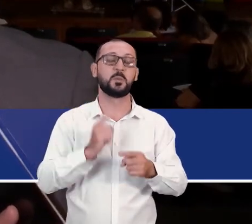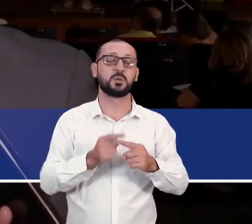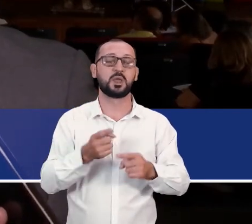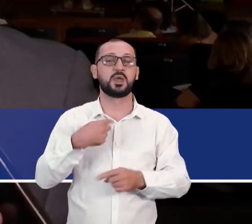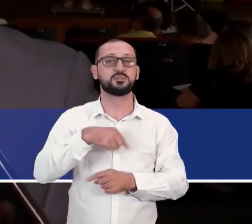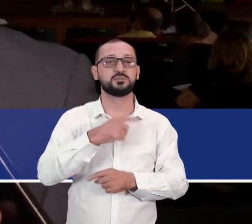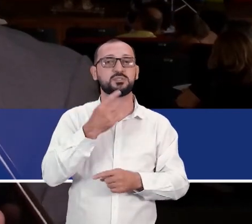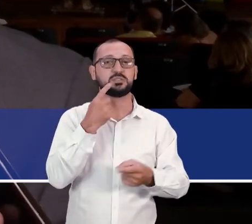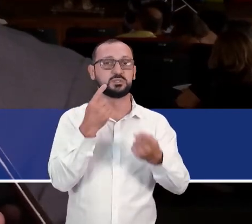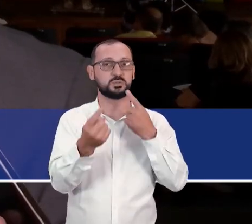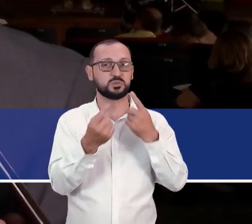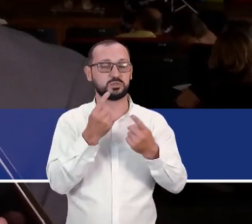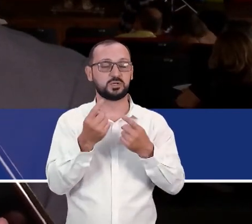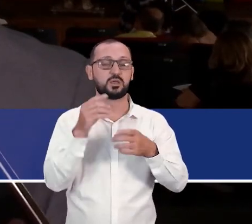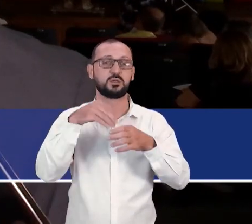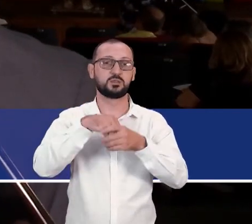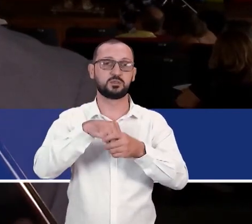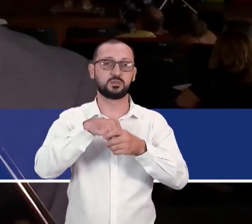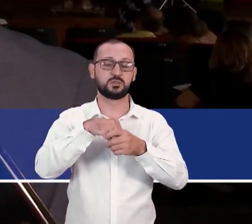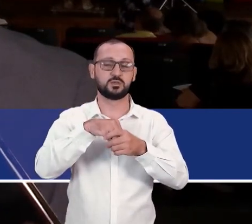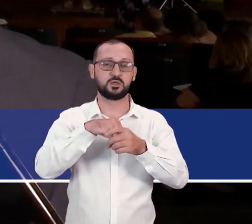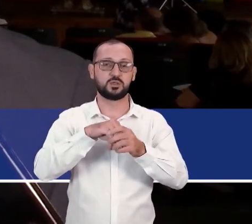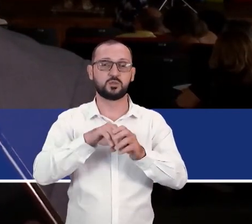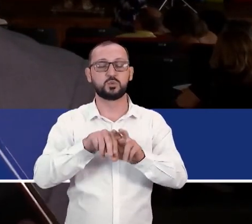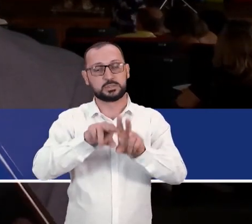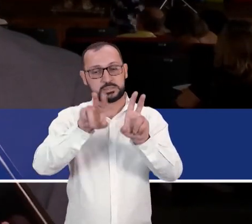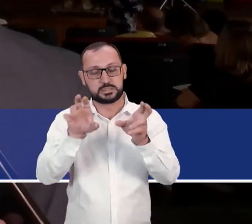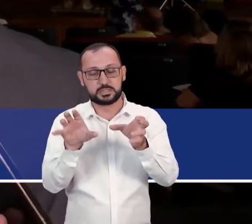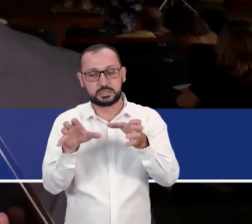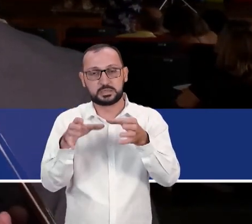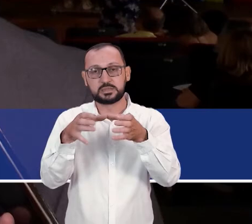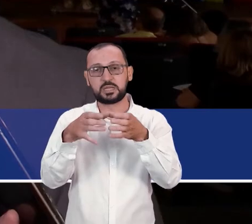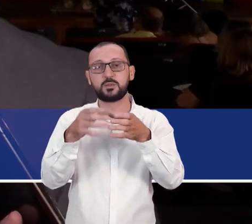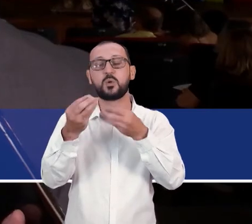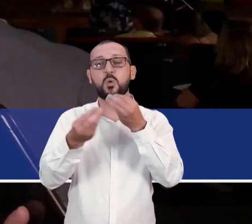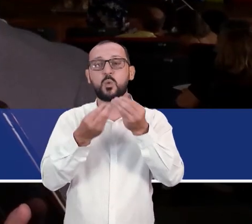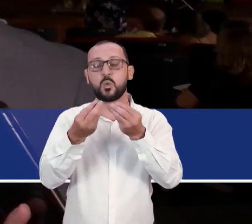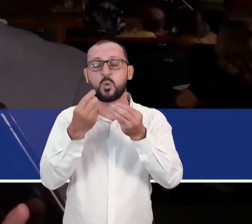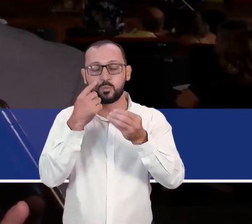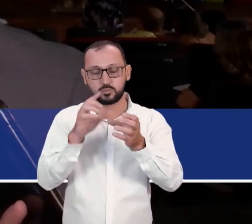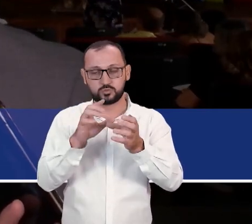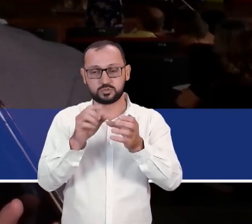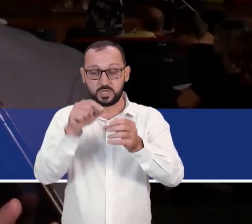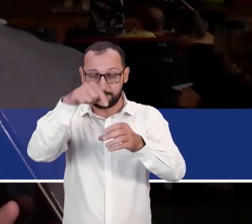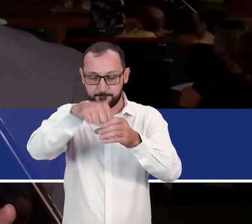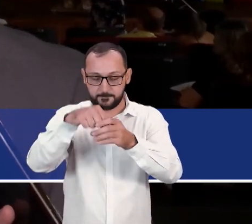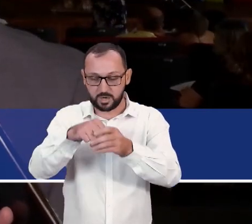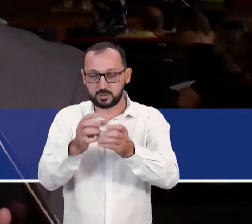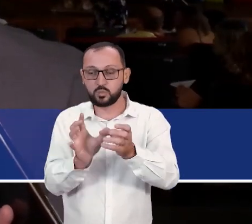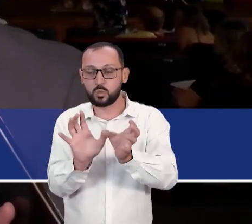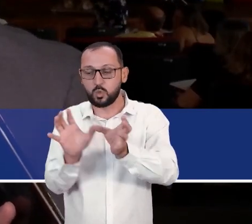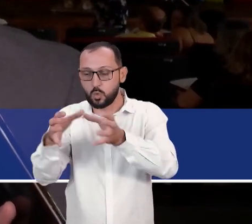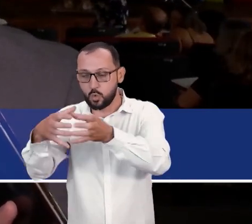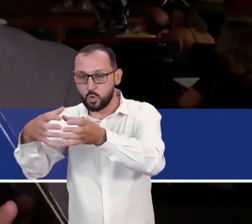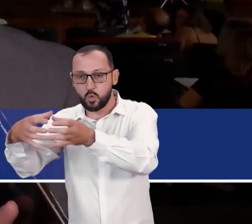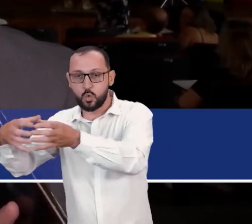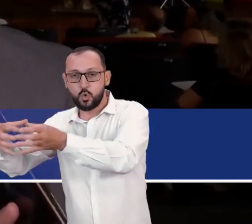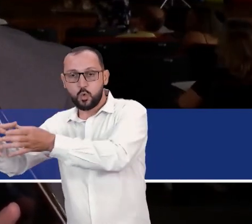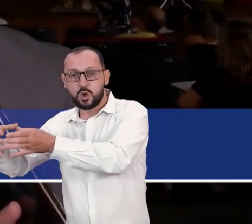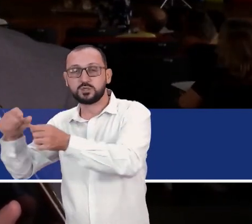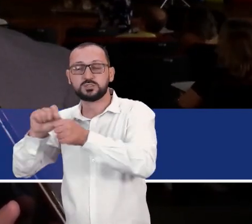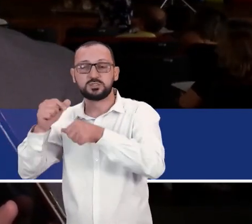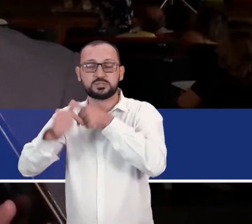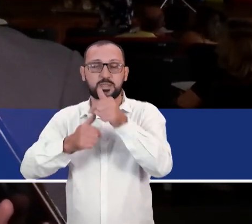nós vamos discutir dentro da Câmara Setorial de Nativos as cadeias produtivas da